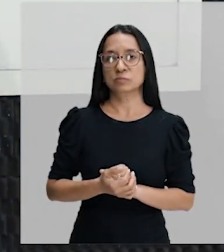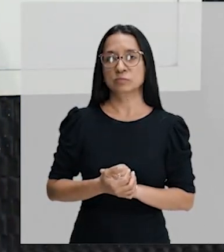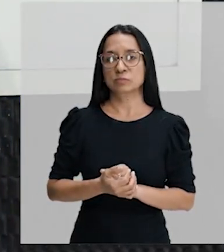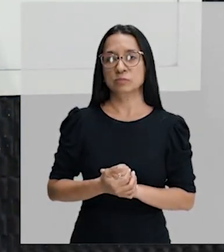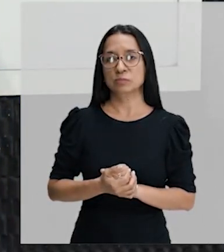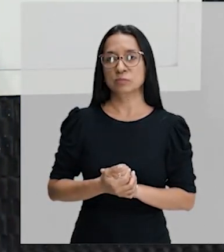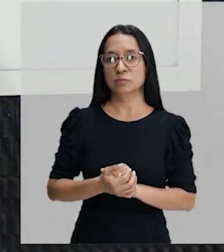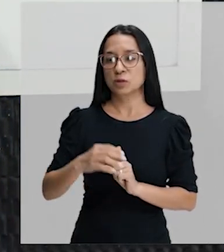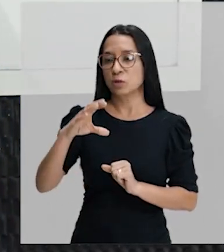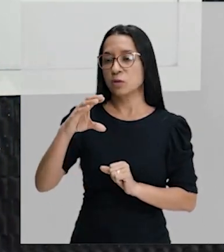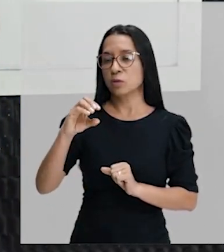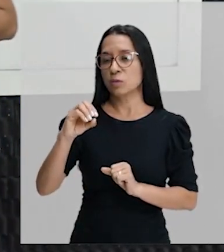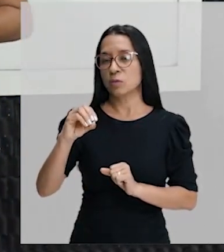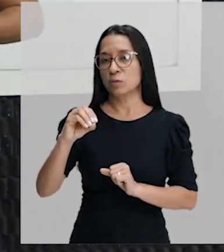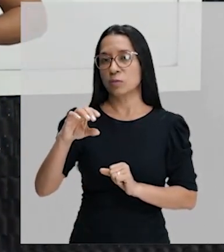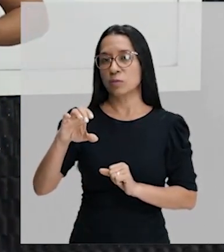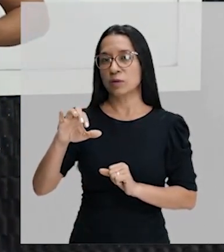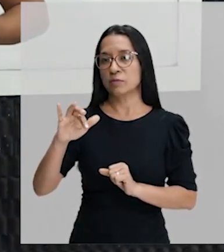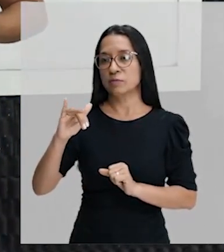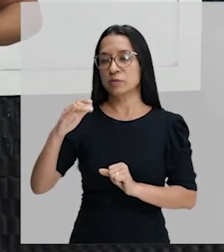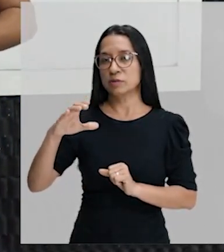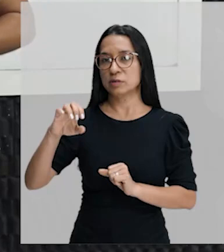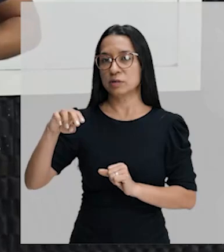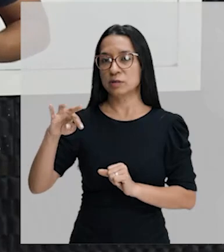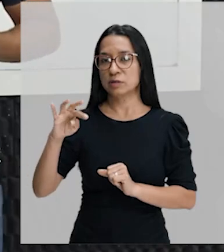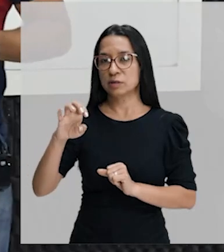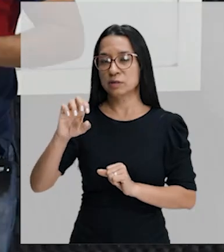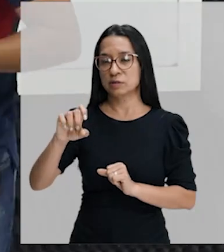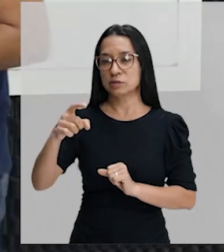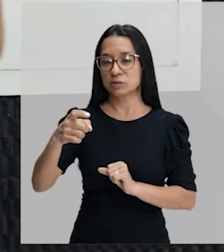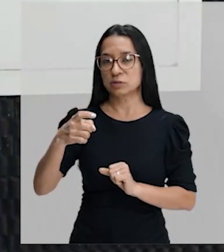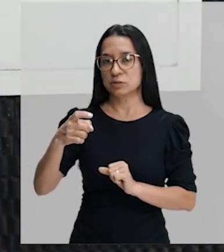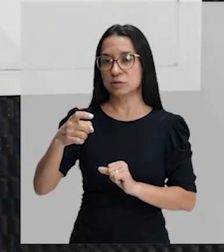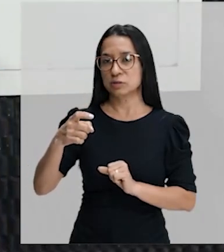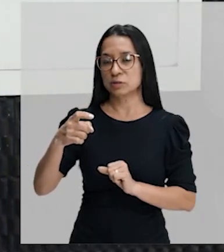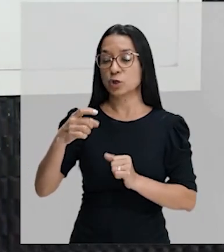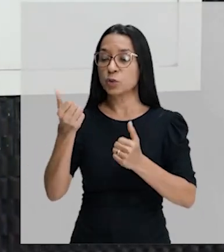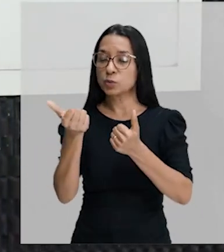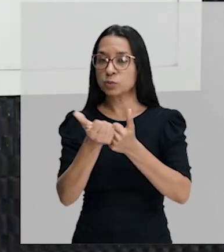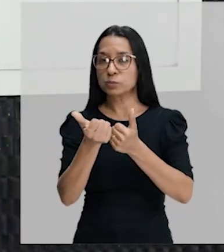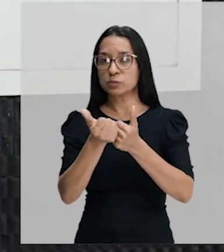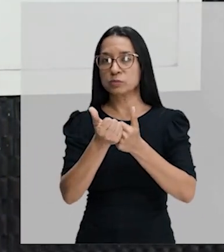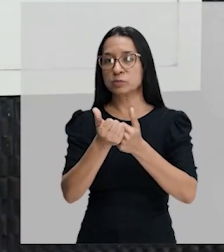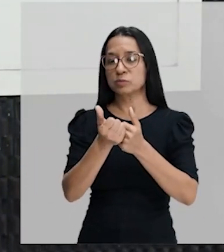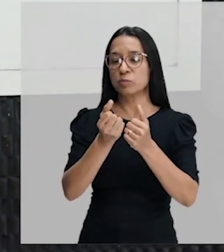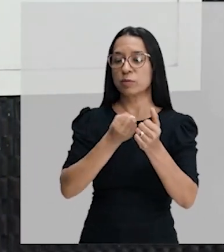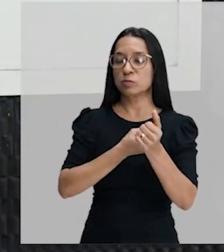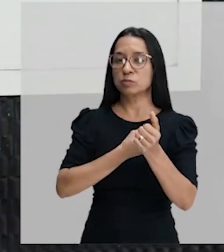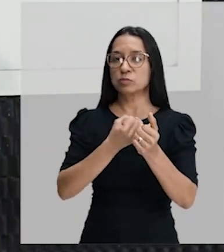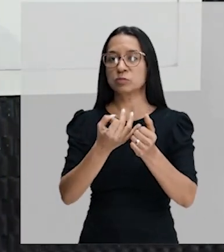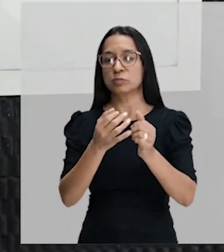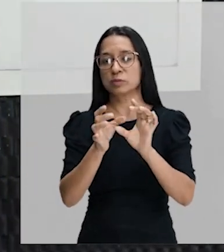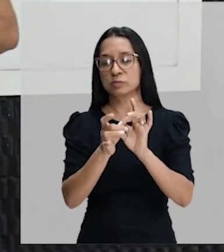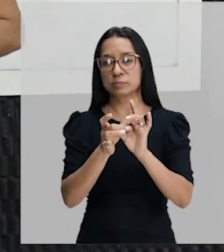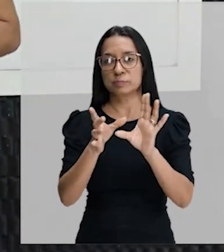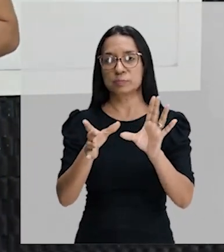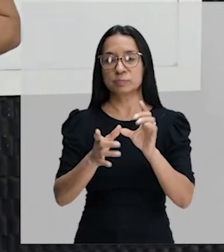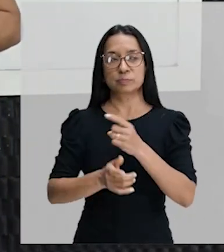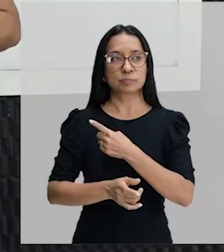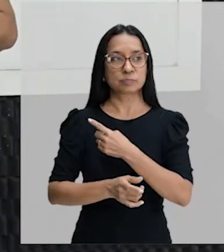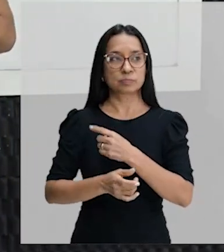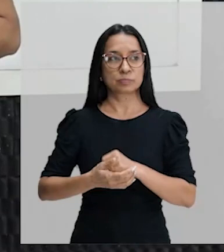de x pelos termos independentes. Tá? Veja só. Você vai tirar esse A1 e esse A2, que são